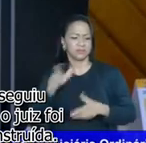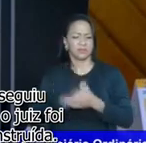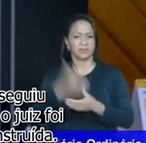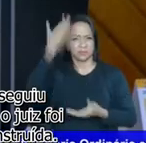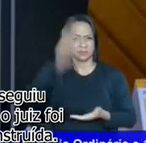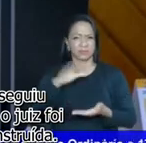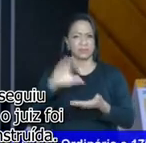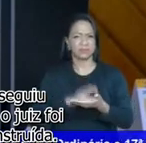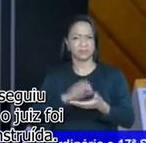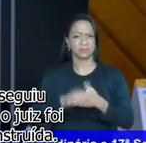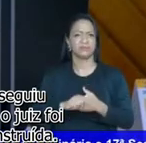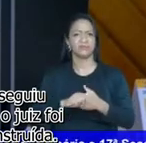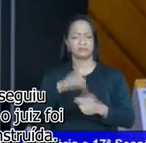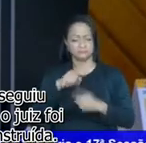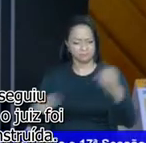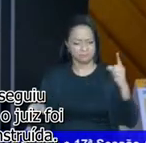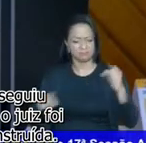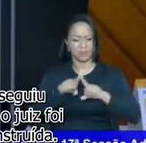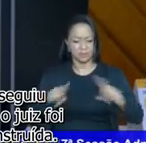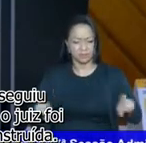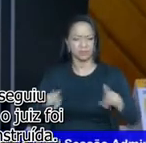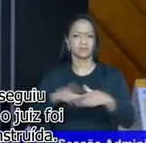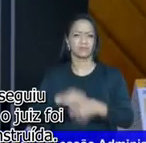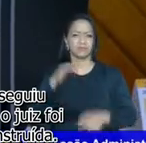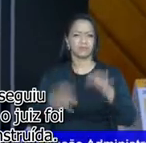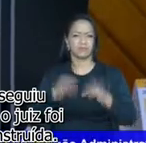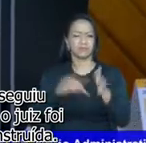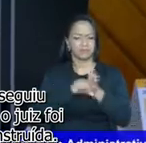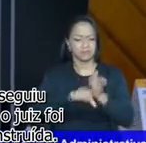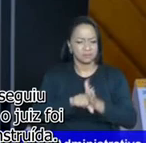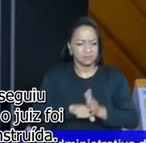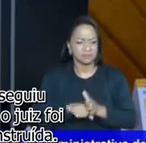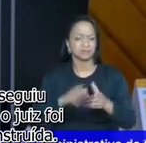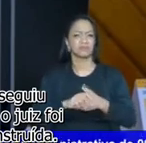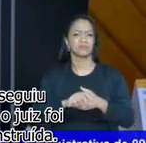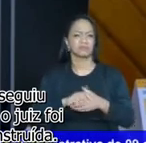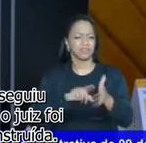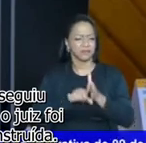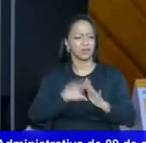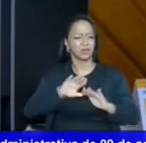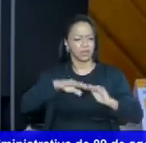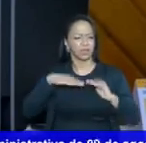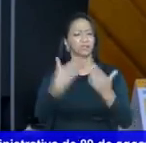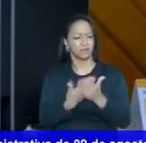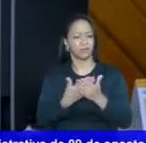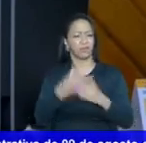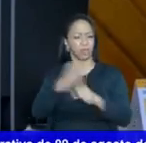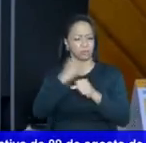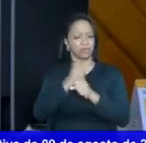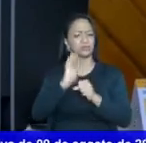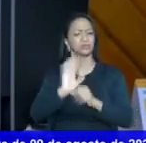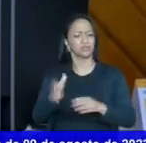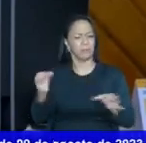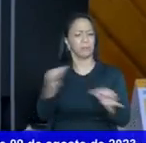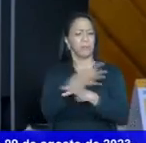contas, teve as contas reprovadas, mas quando o juiz foi analisado em caso, ele verificou que a escola estava construída.